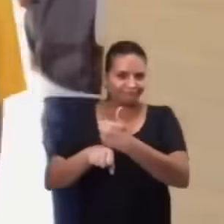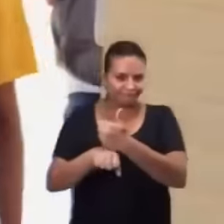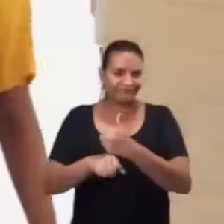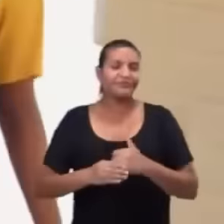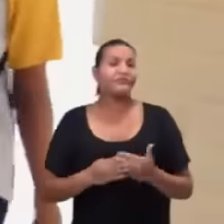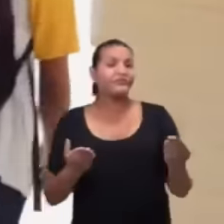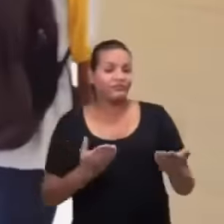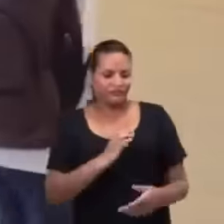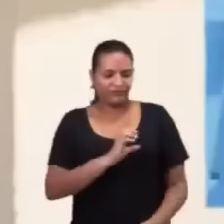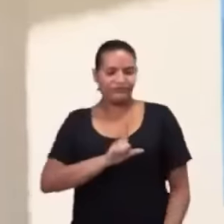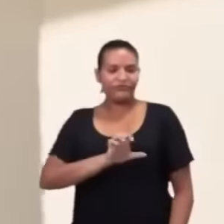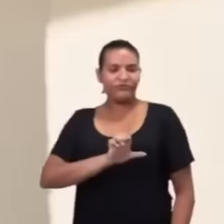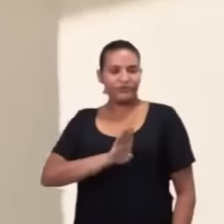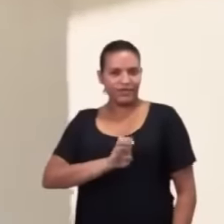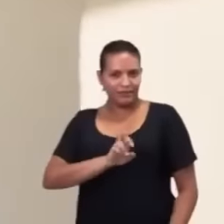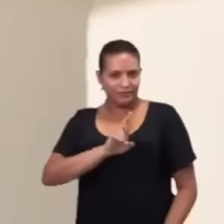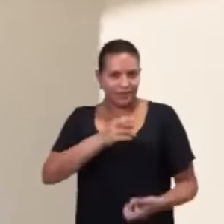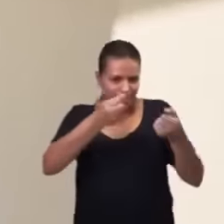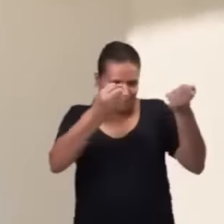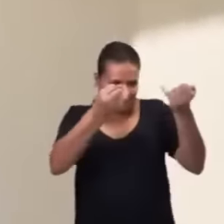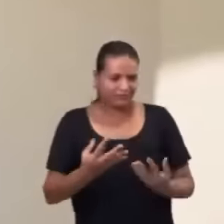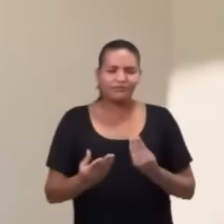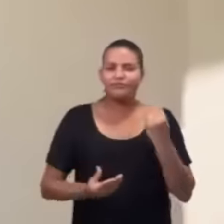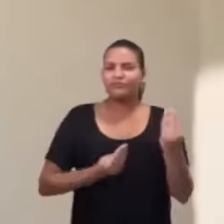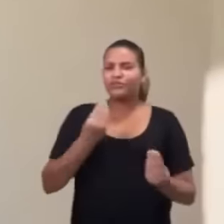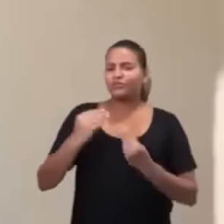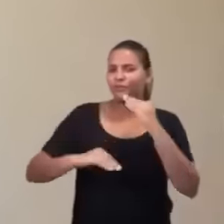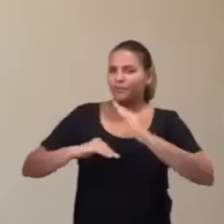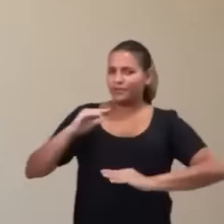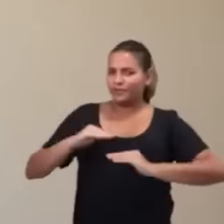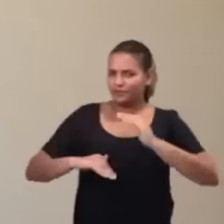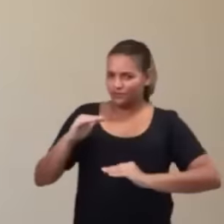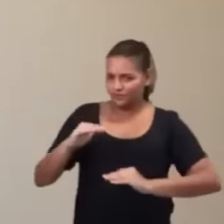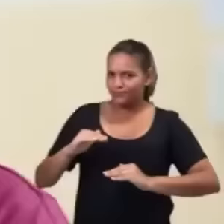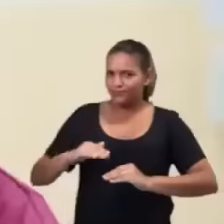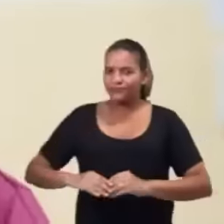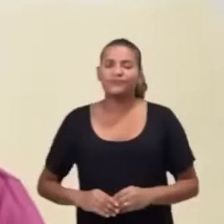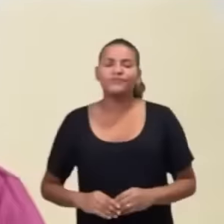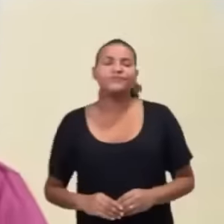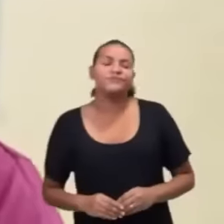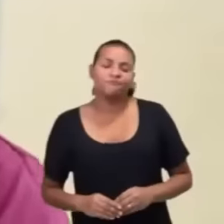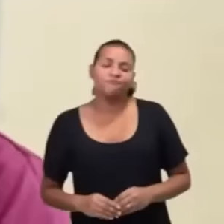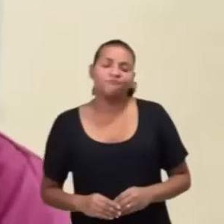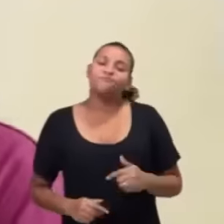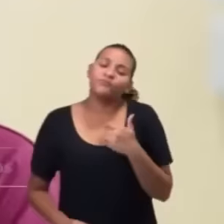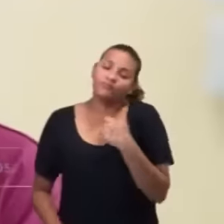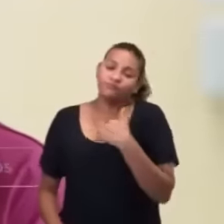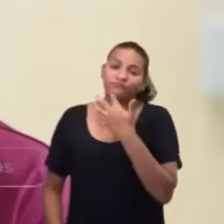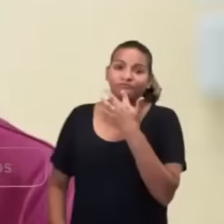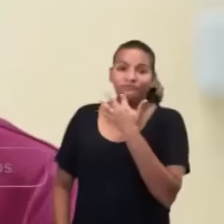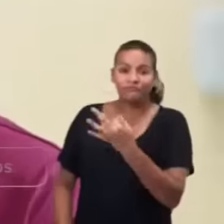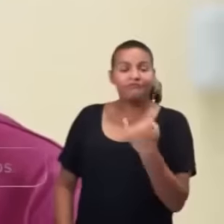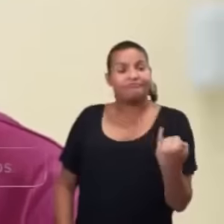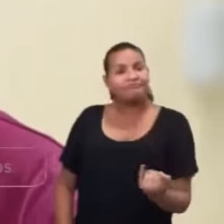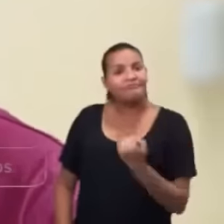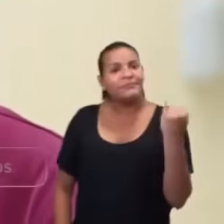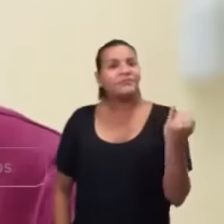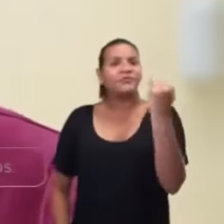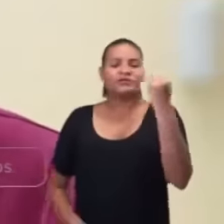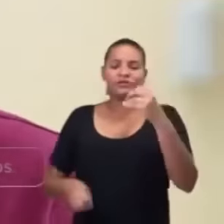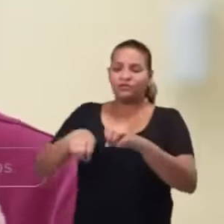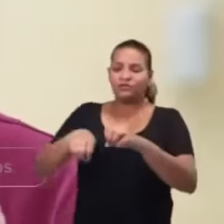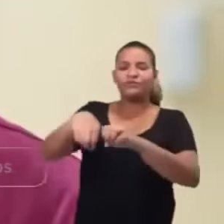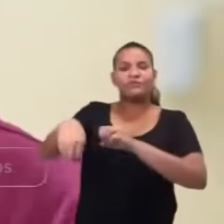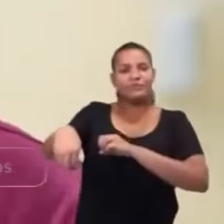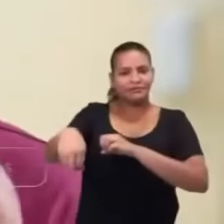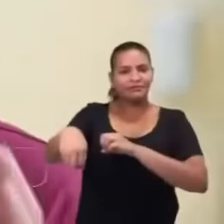Kleber vai contar um pouco mais para a gente como isso acontece na prática aqui em Sobral. Eu acho assim, que é um ponto fundamental essa questão da formação, porque